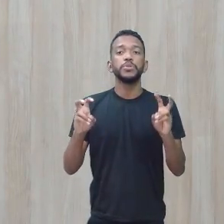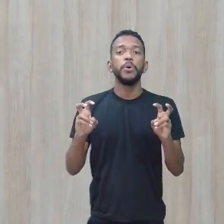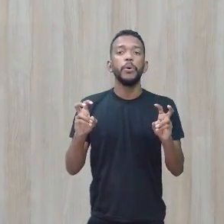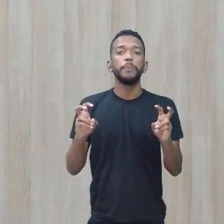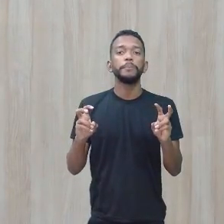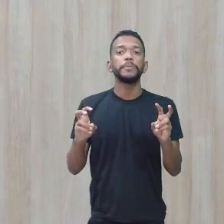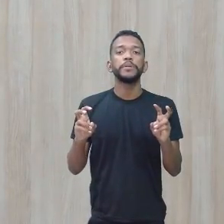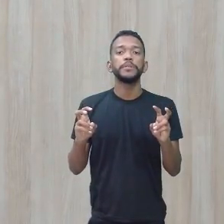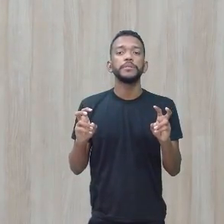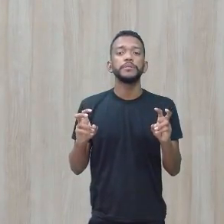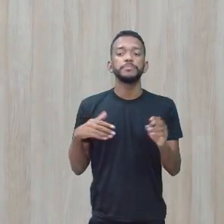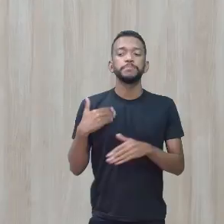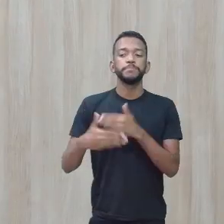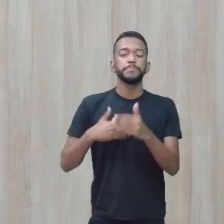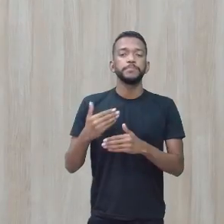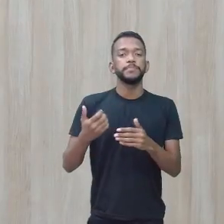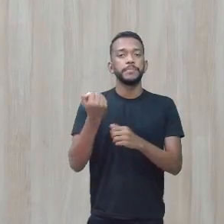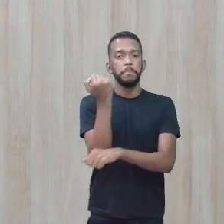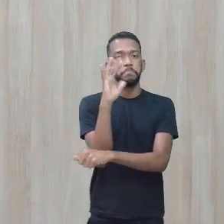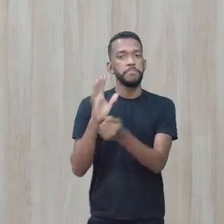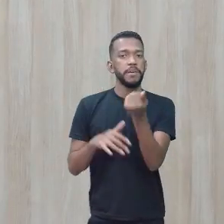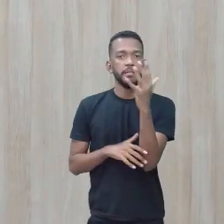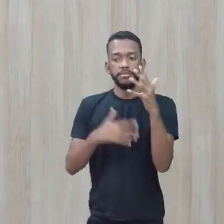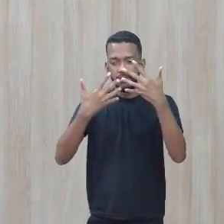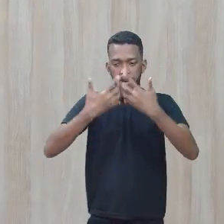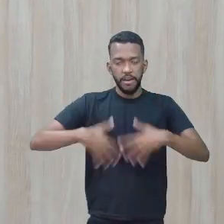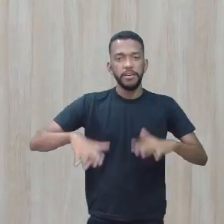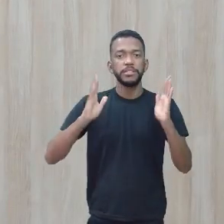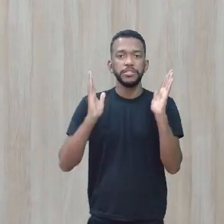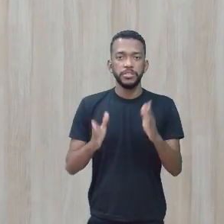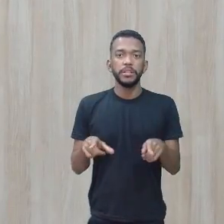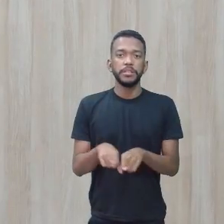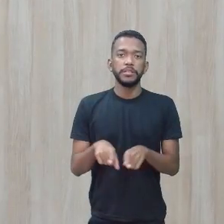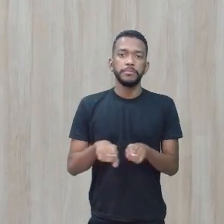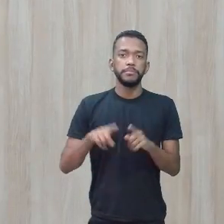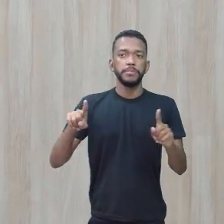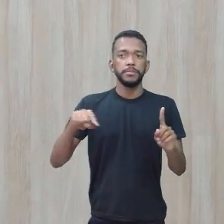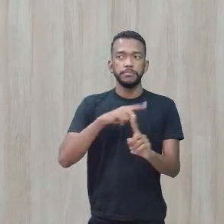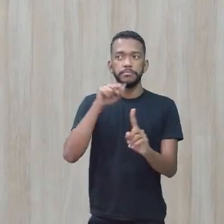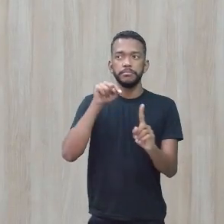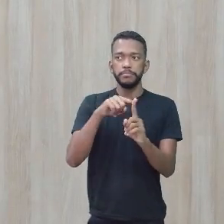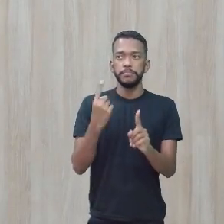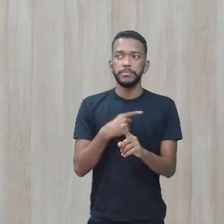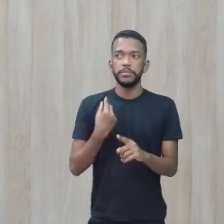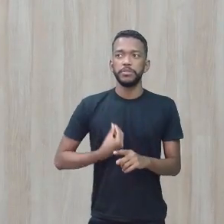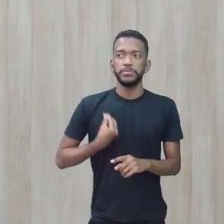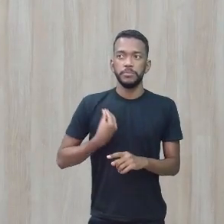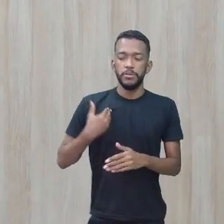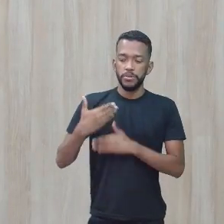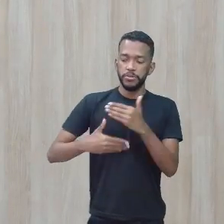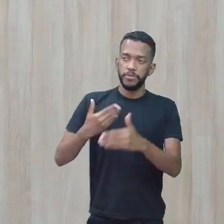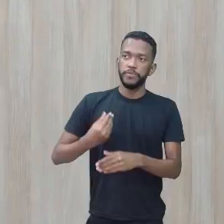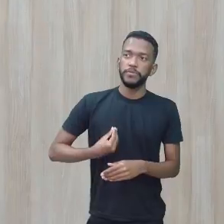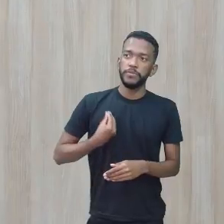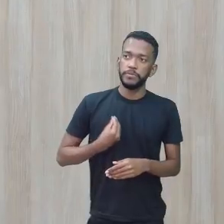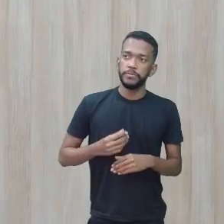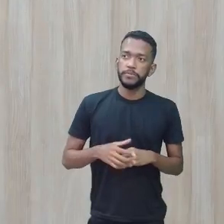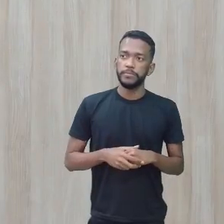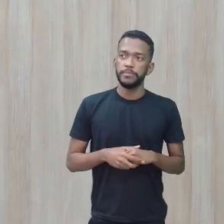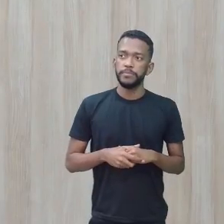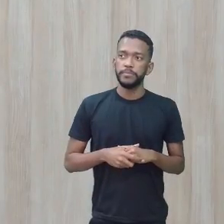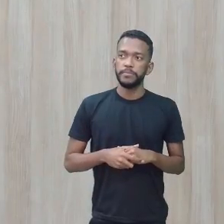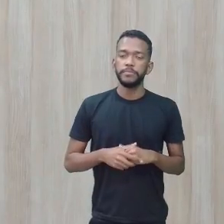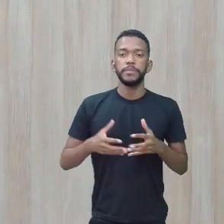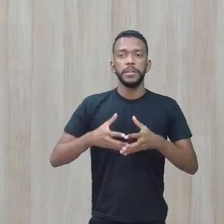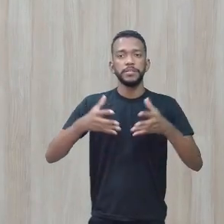questões ambientais, que está relacionada ao nosso modo de vida,